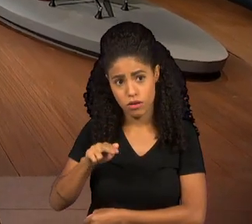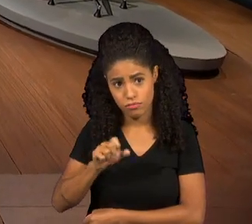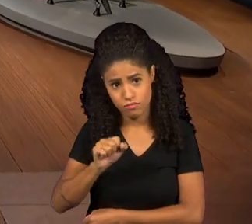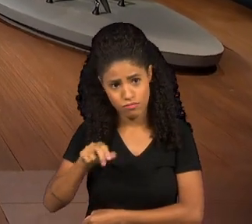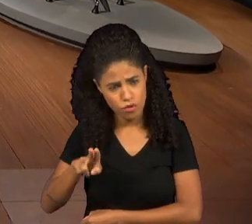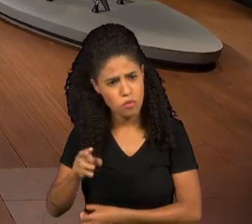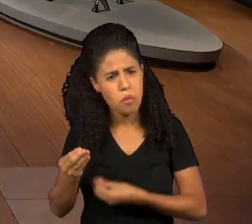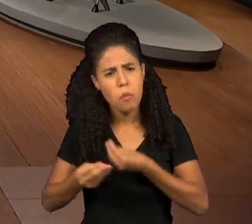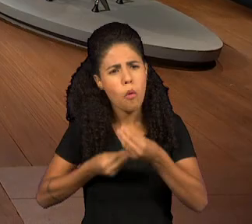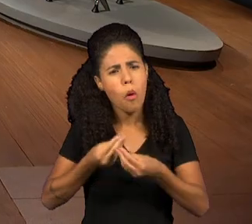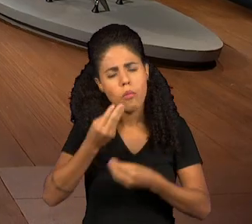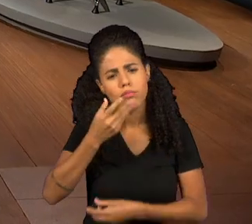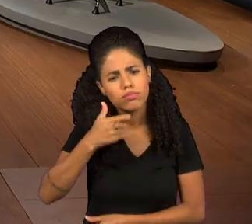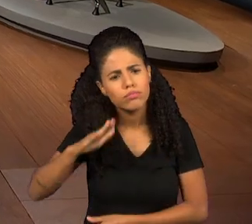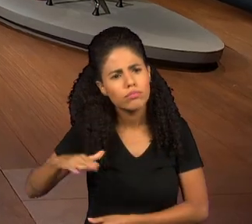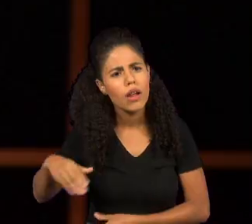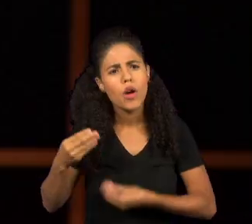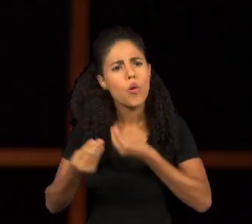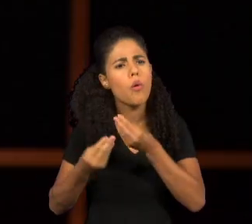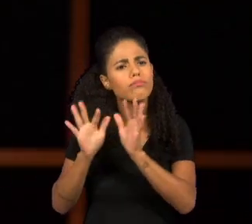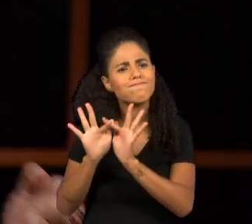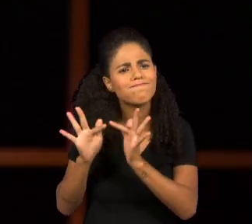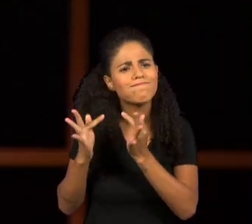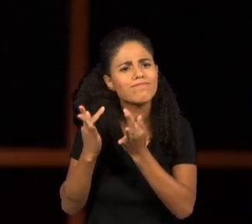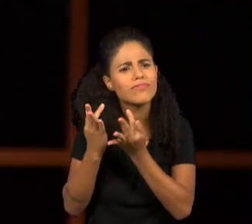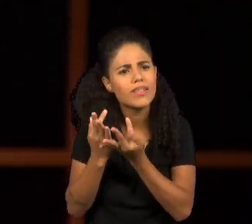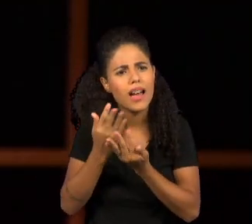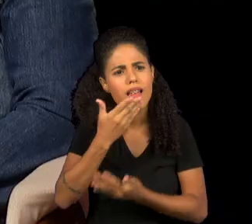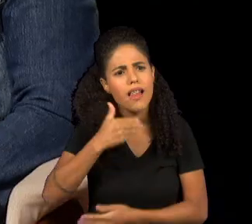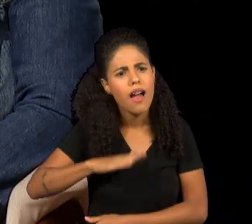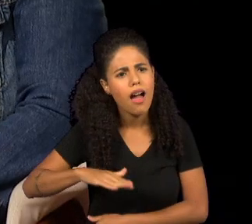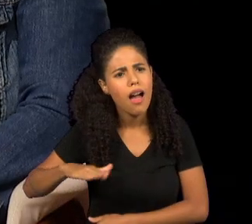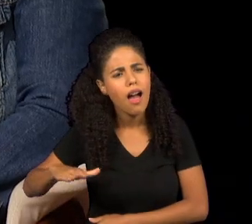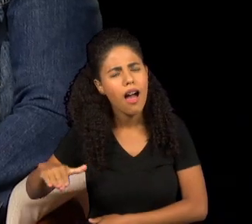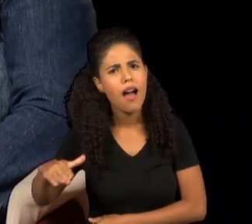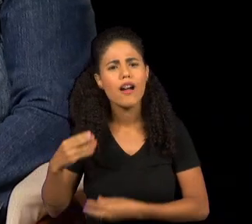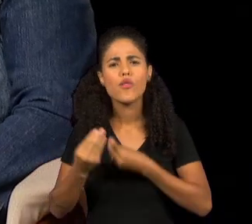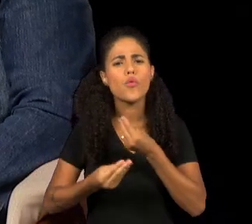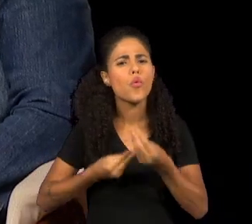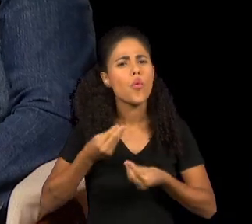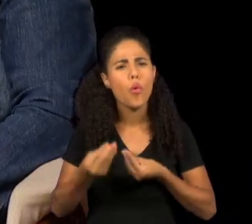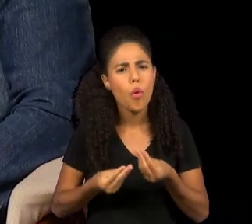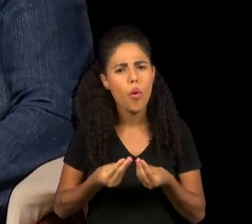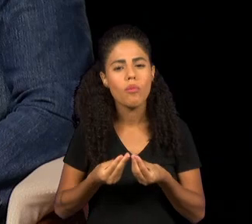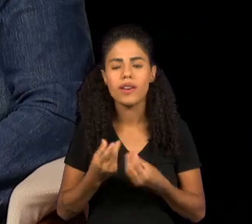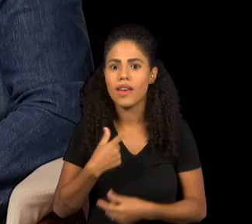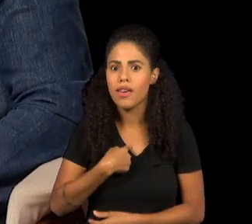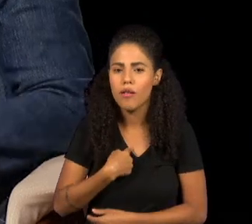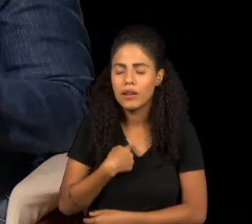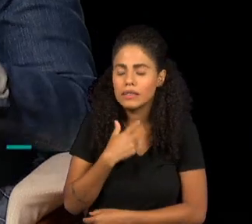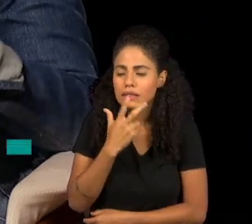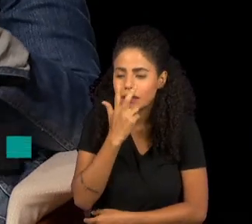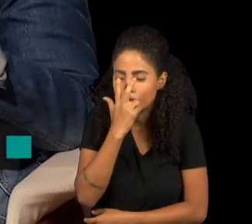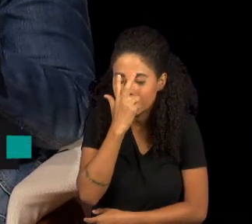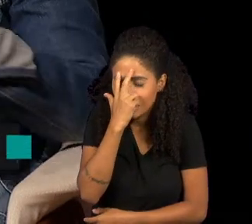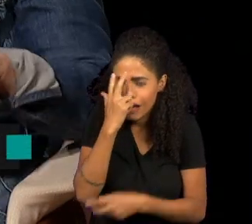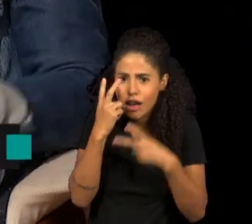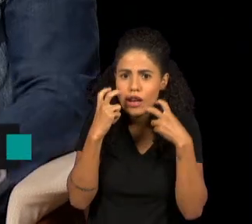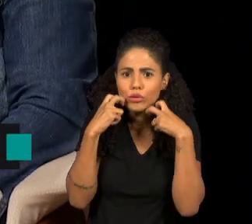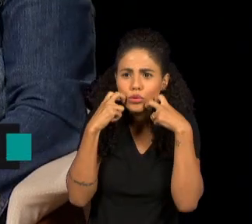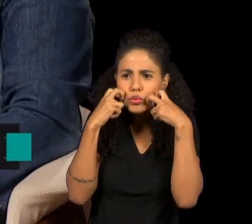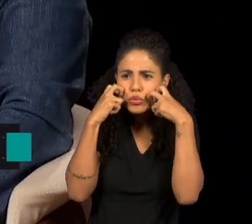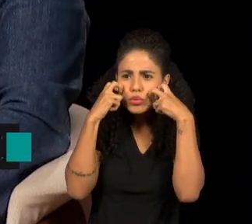tua infância, teus pais. Como era a menina Maiara? Eu era muito tímida, assim,